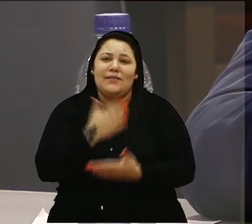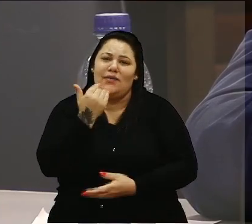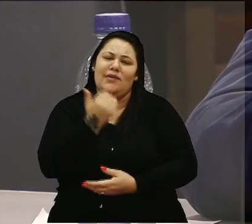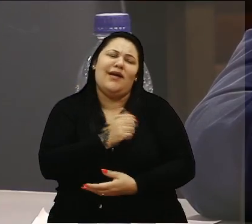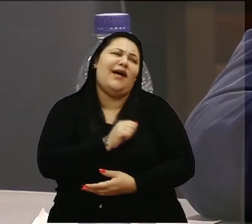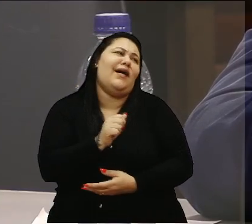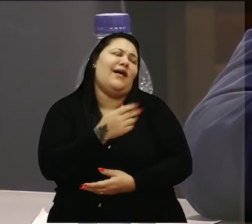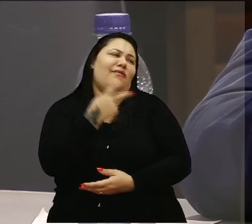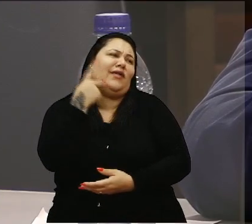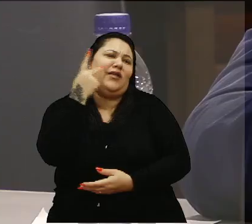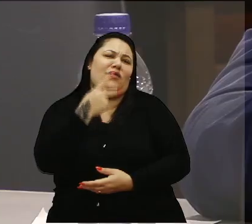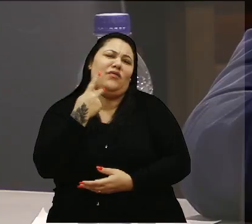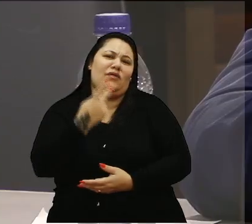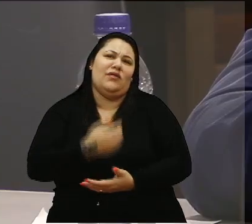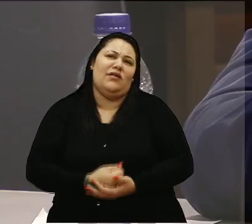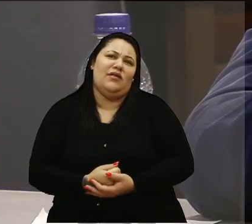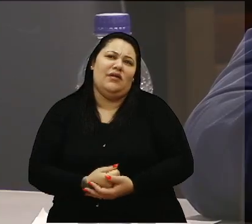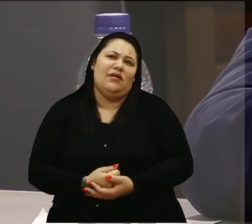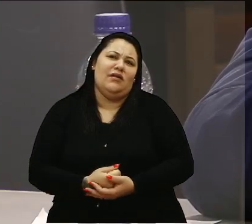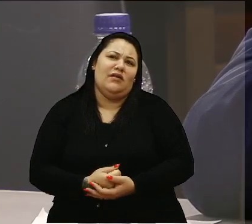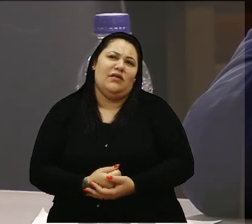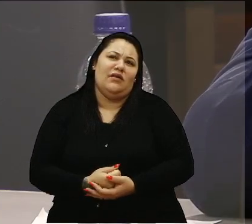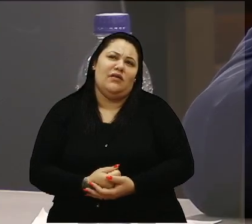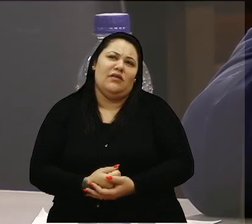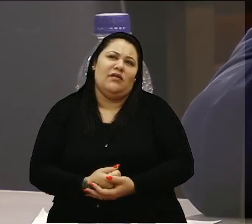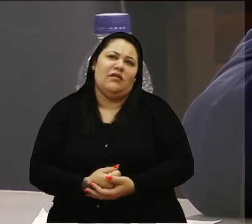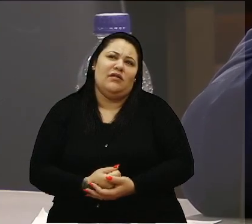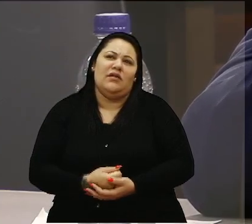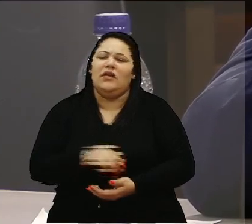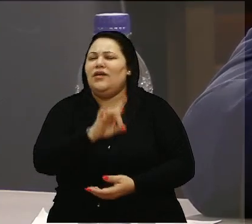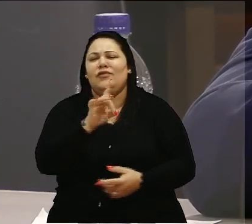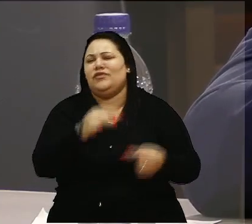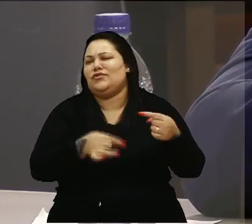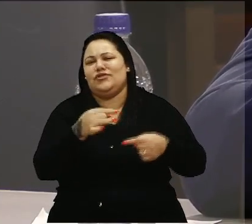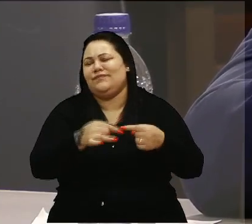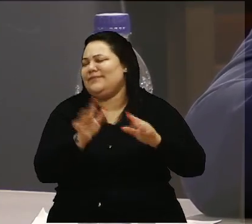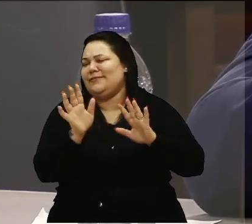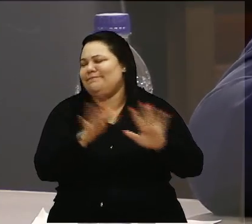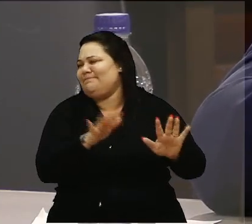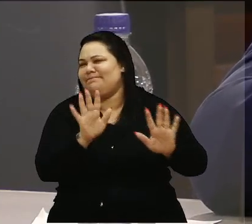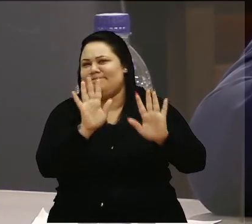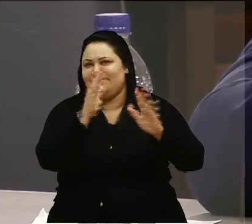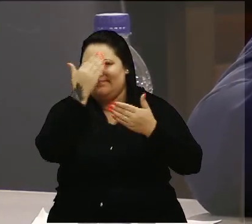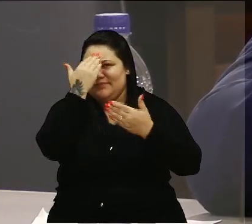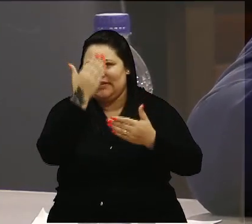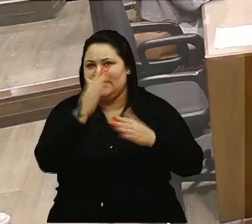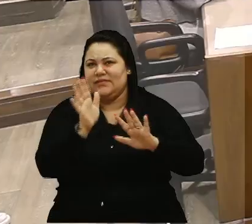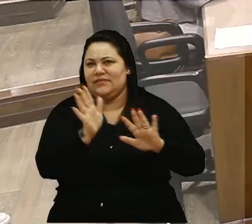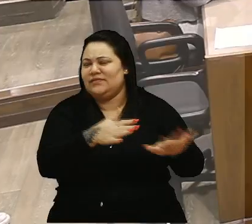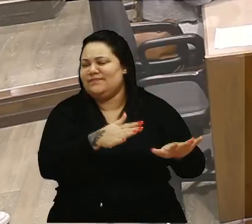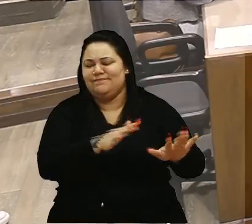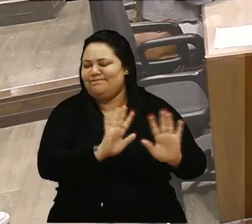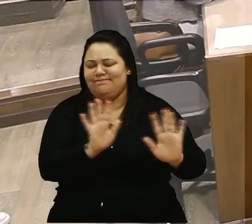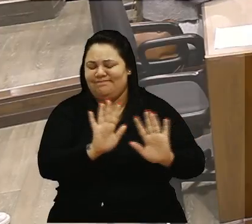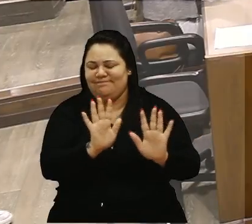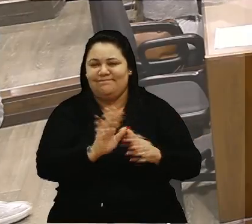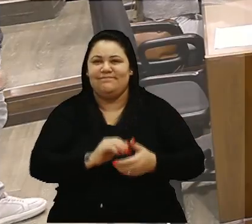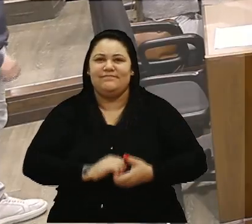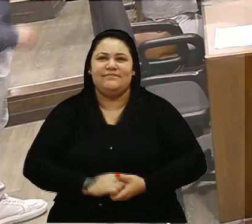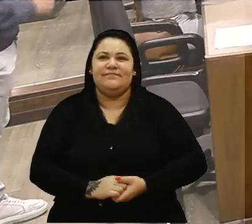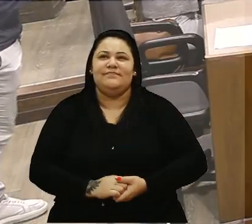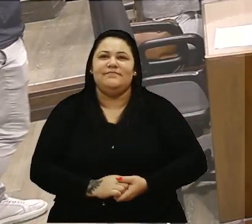Vereador, sim, mas eu não vou discutir. Obrigado. Uma declaração de líder para a bancada do PT.